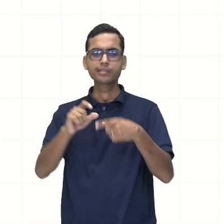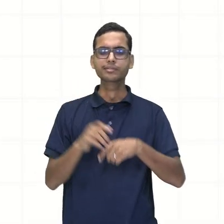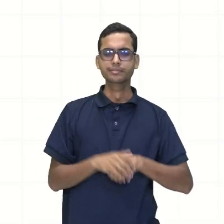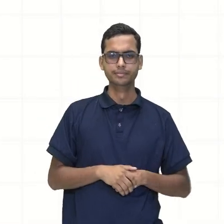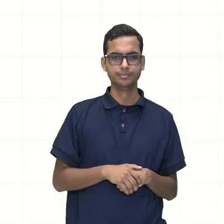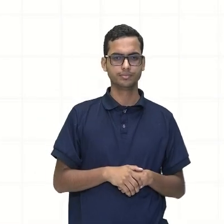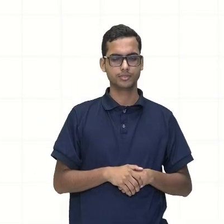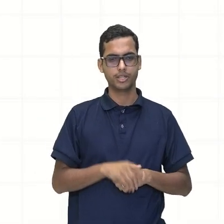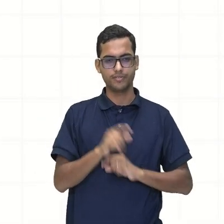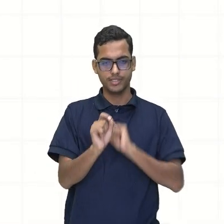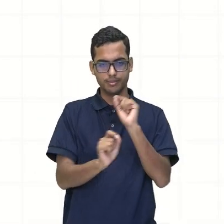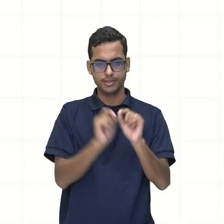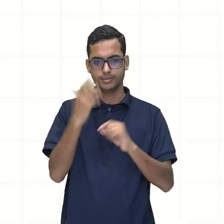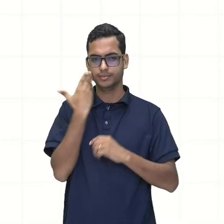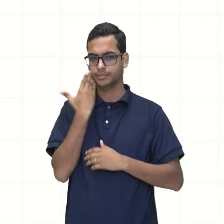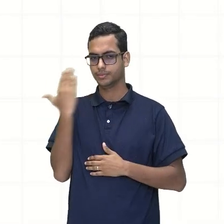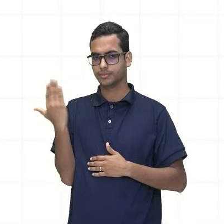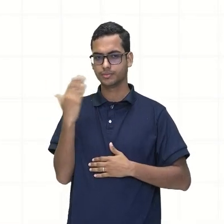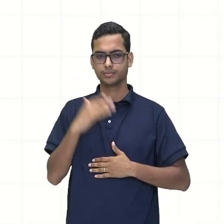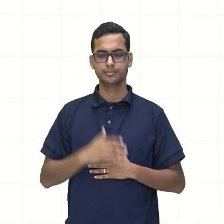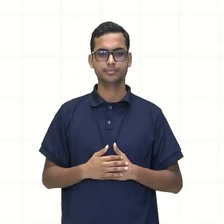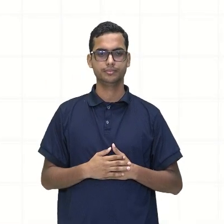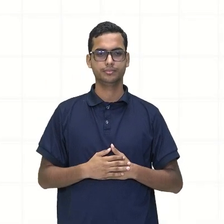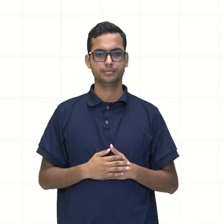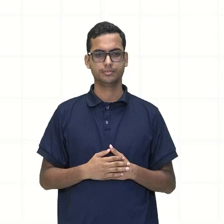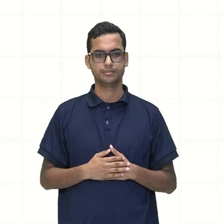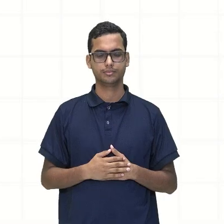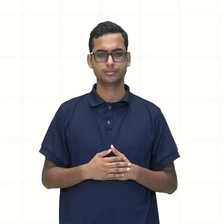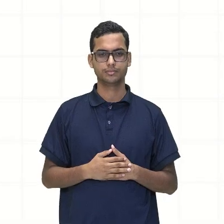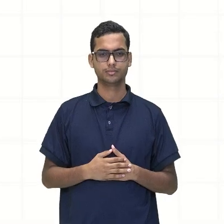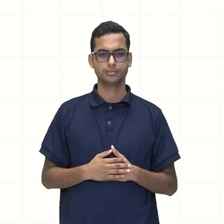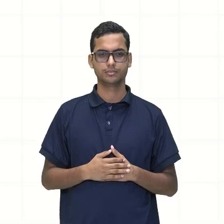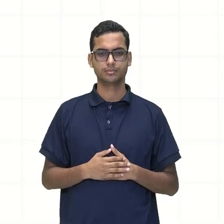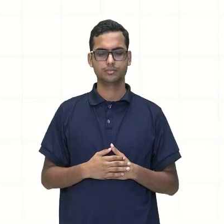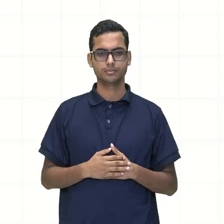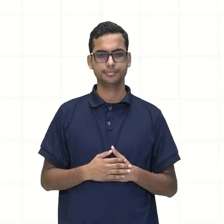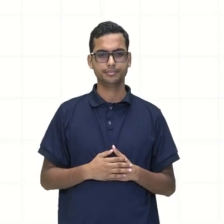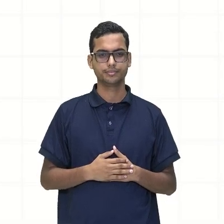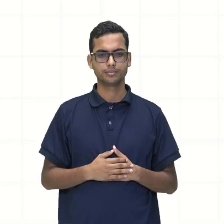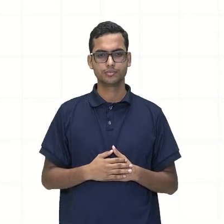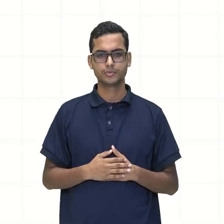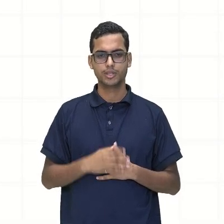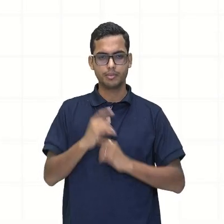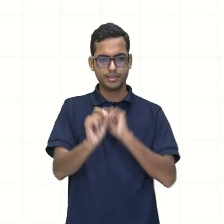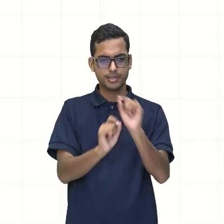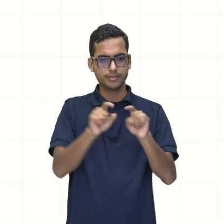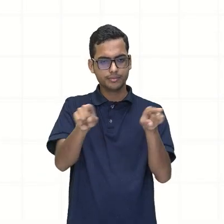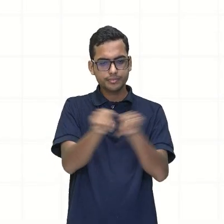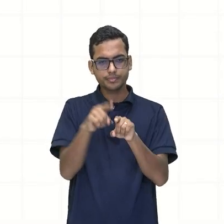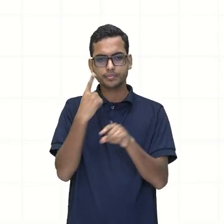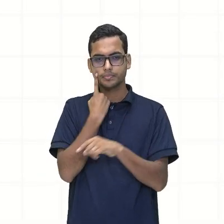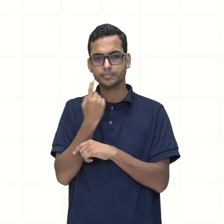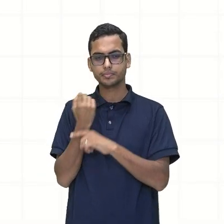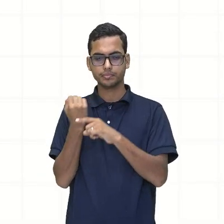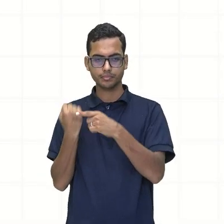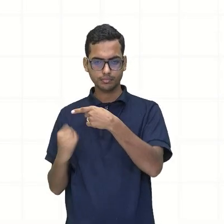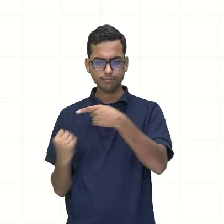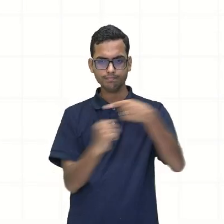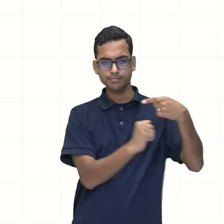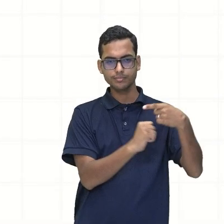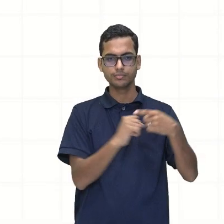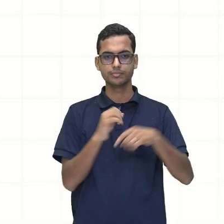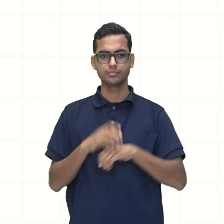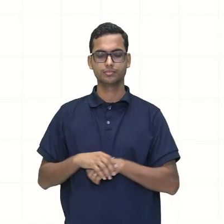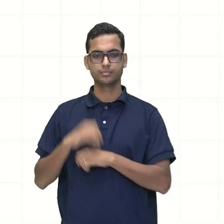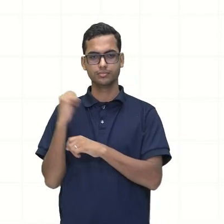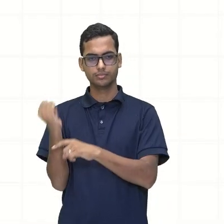né? Porque essas frações têm o mesmo denominador. Então, somando aqui, o que a gente